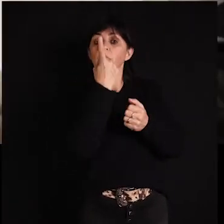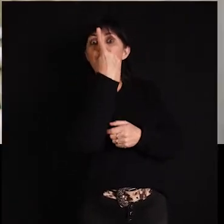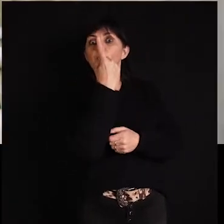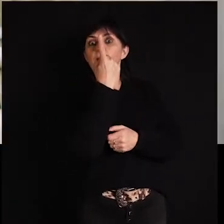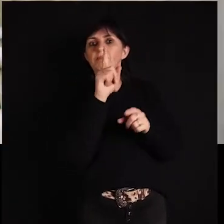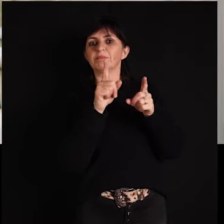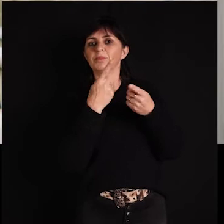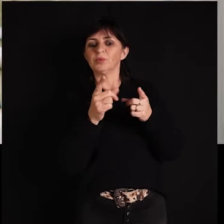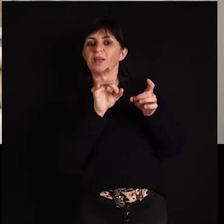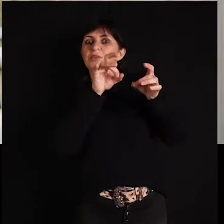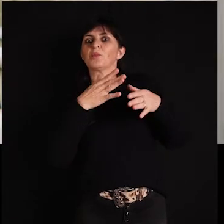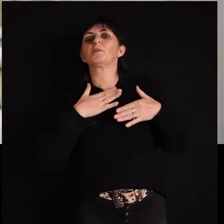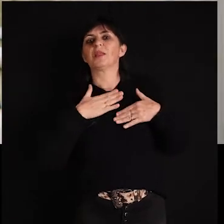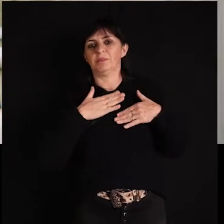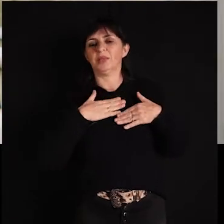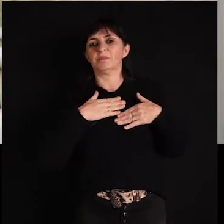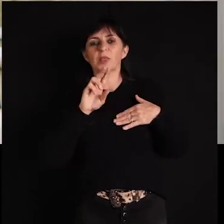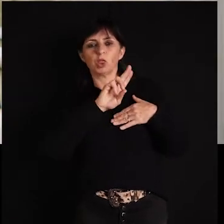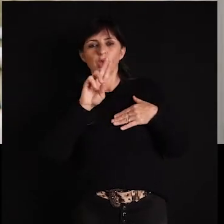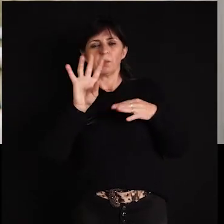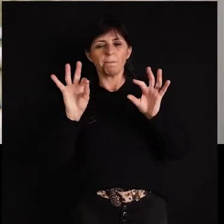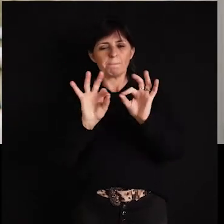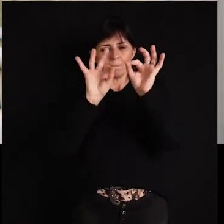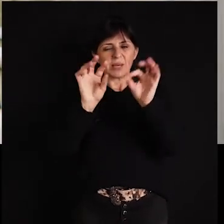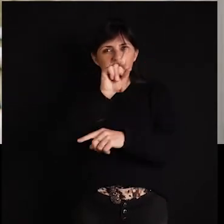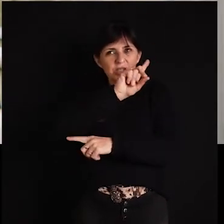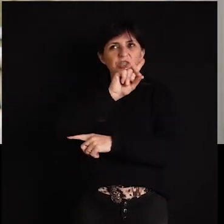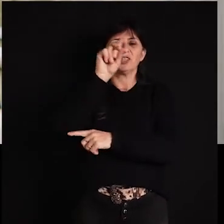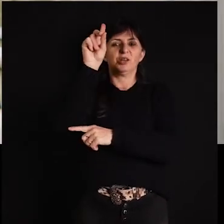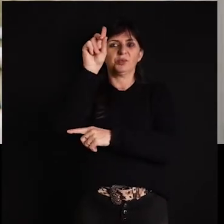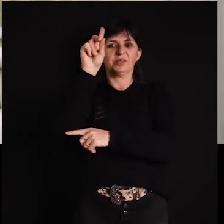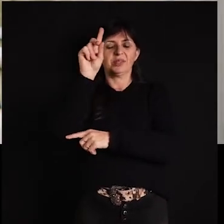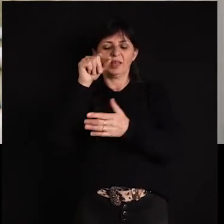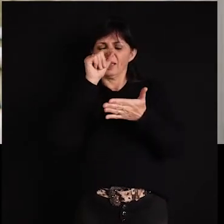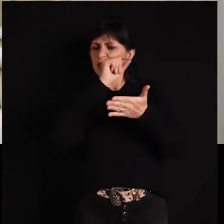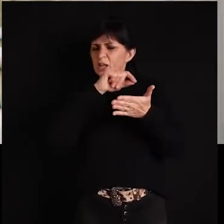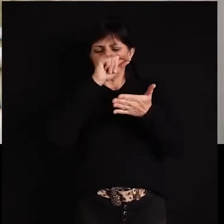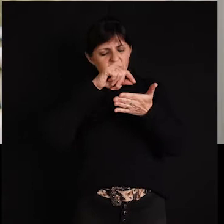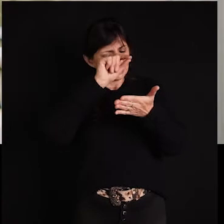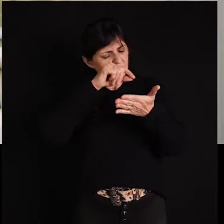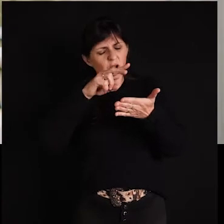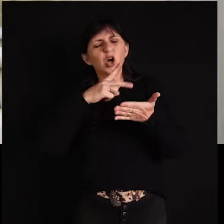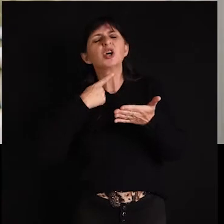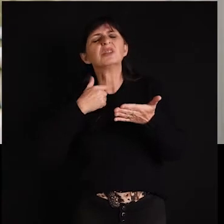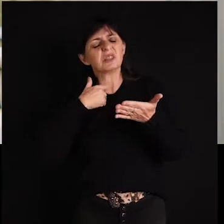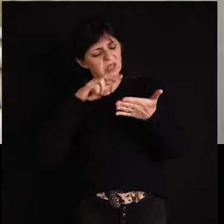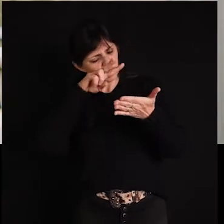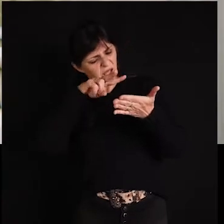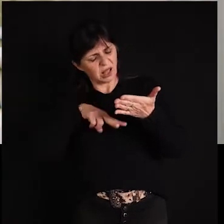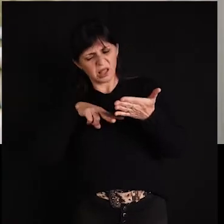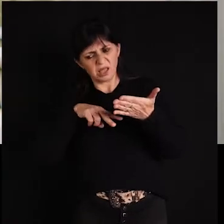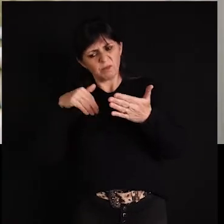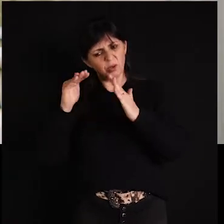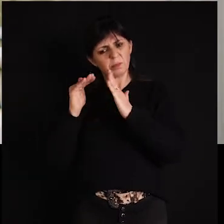fazer, que se chama Um Presente de Deus. Eu vi a letra logo em seguida, já gostei e tal, e fui para